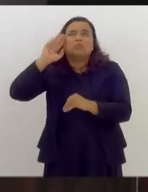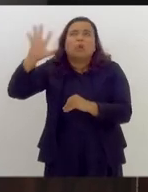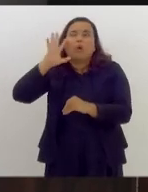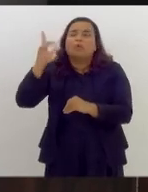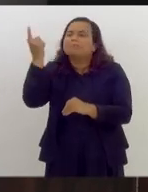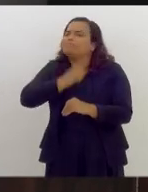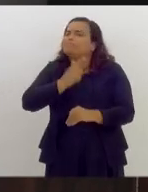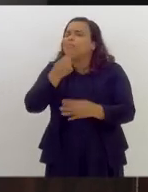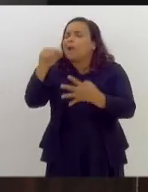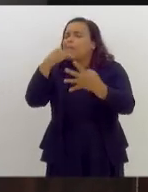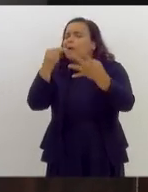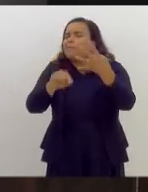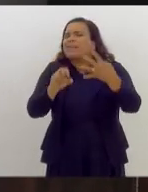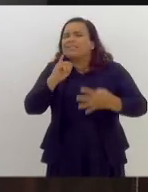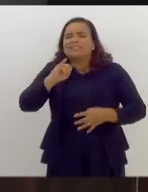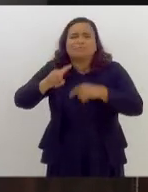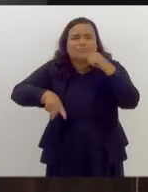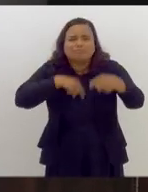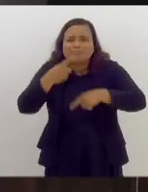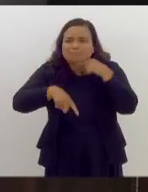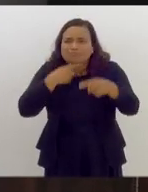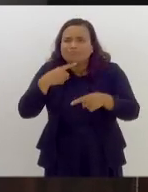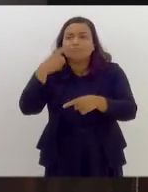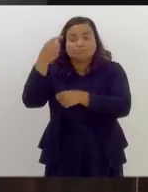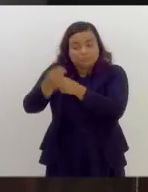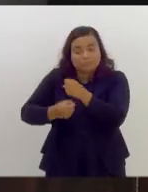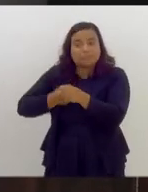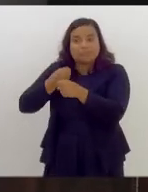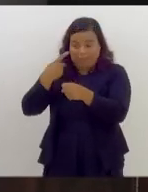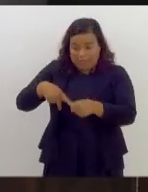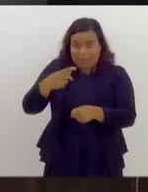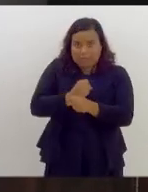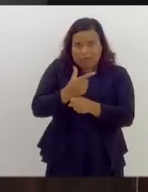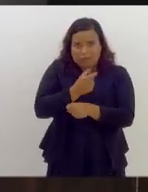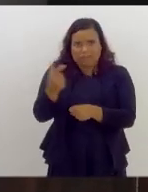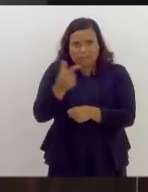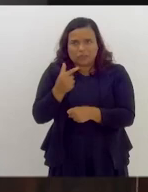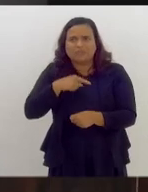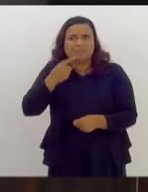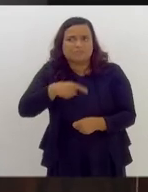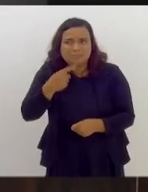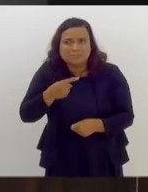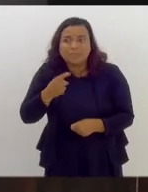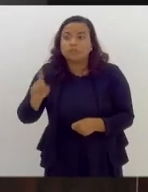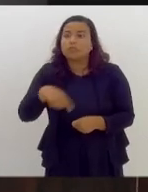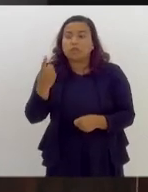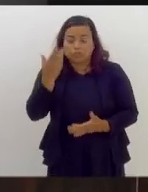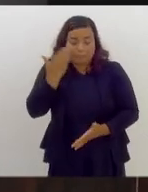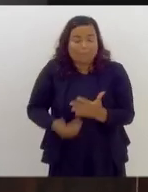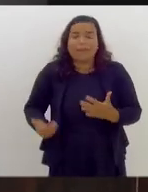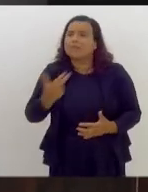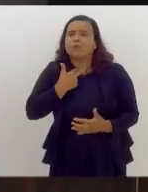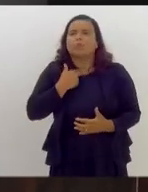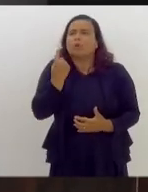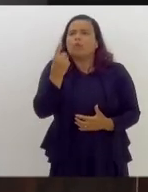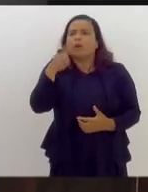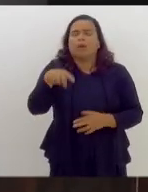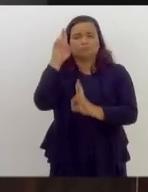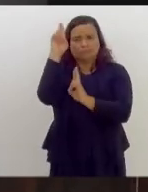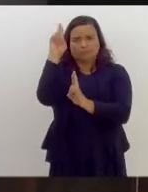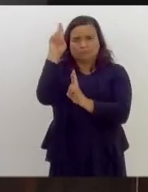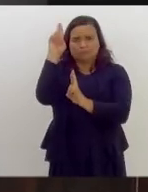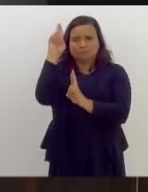desejam, e se não conseguiram, no ano 2022, a única coisa que nós não podemos perder é a